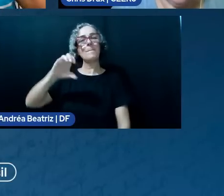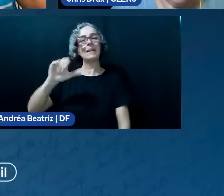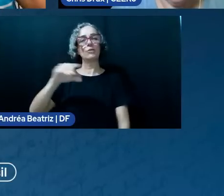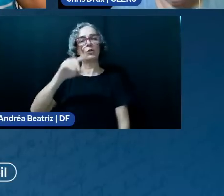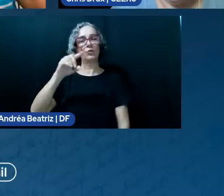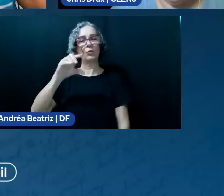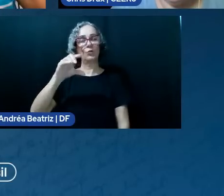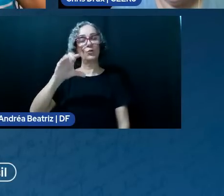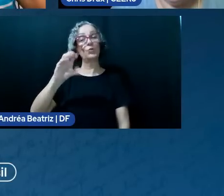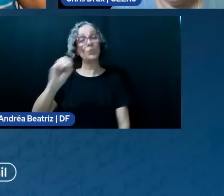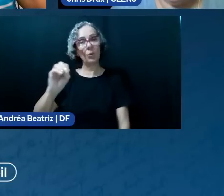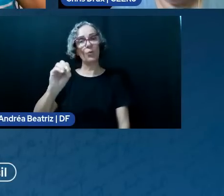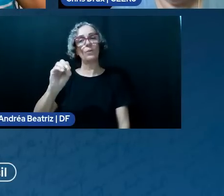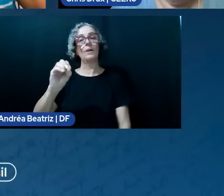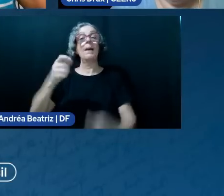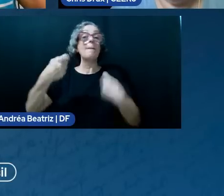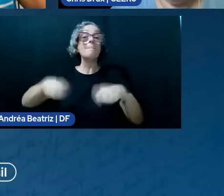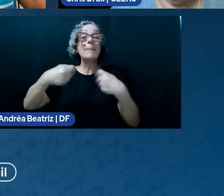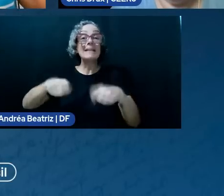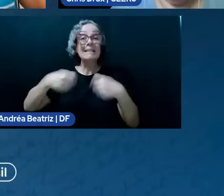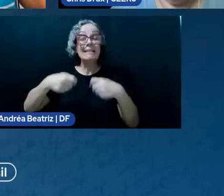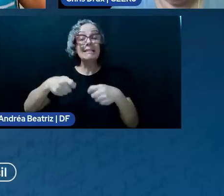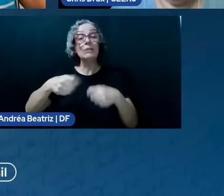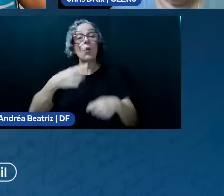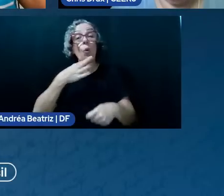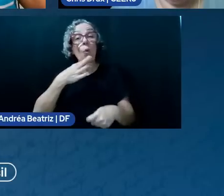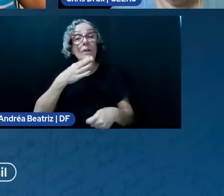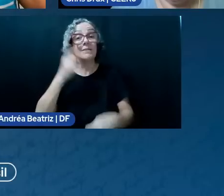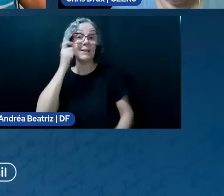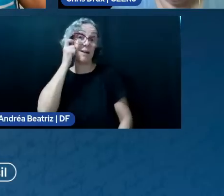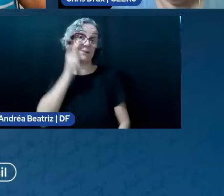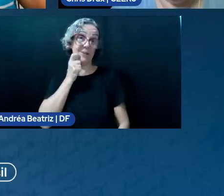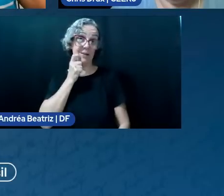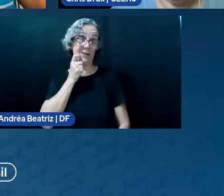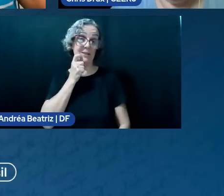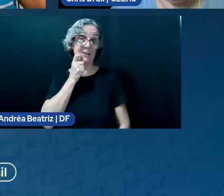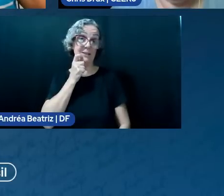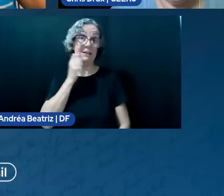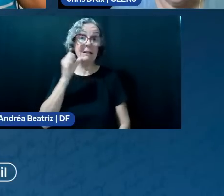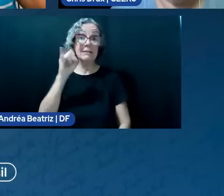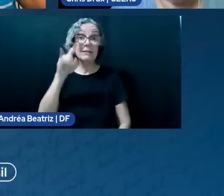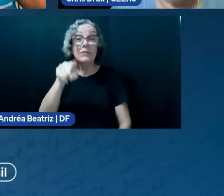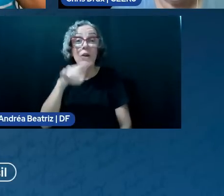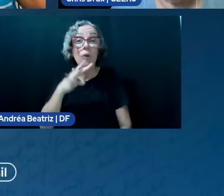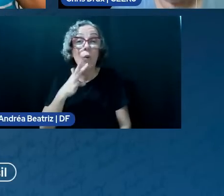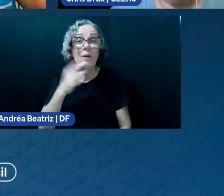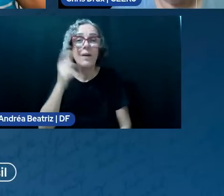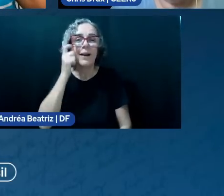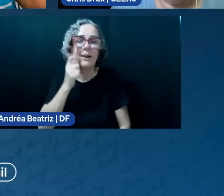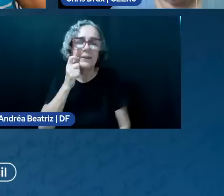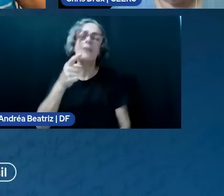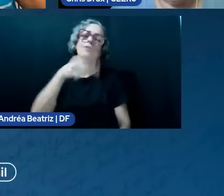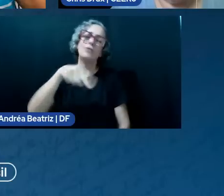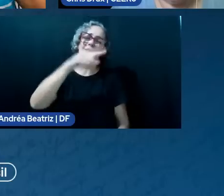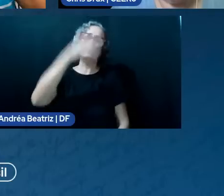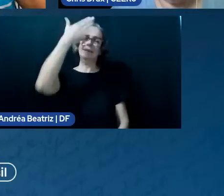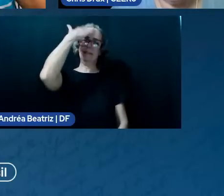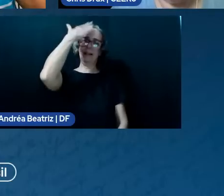chegando, conhecer Kardec. Porque se você conhece Kardec, você sabe examinar todos os livros e saber se são espíritas ou